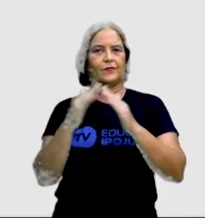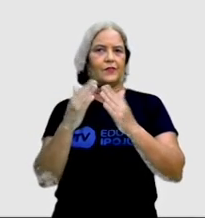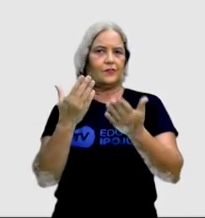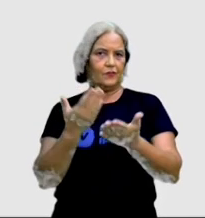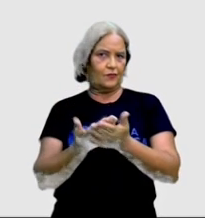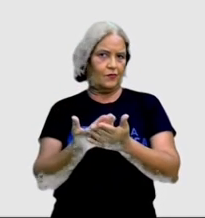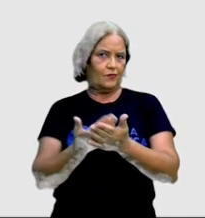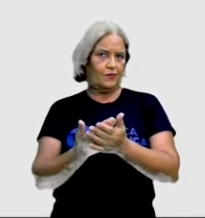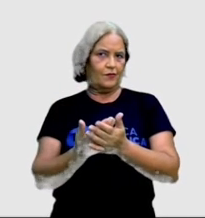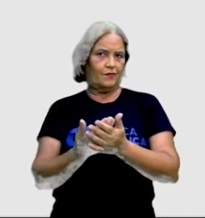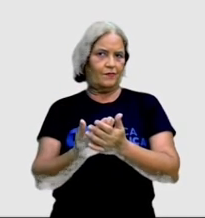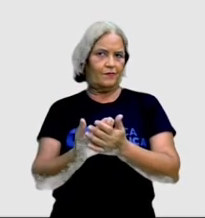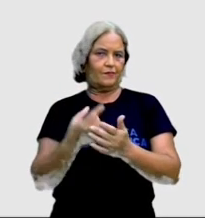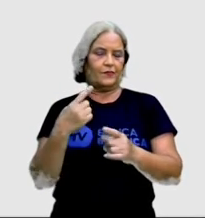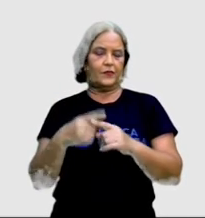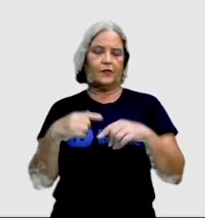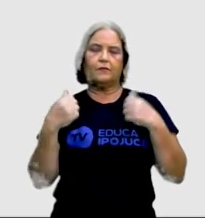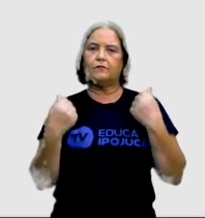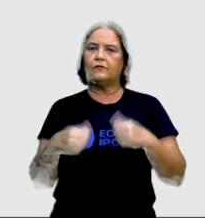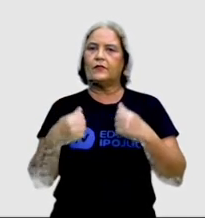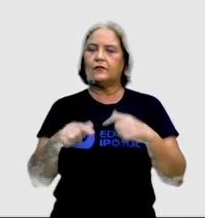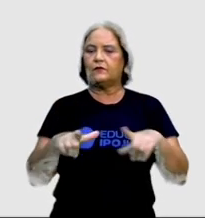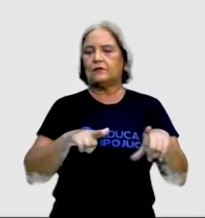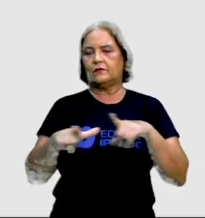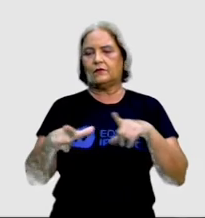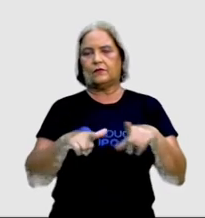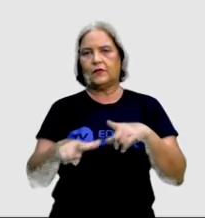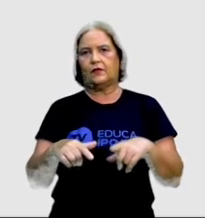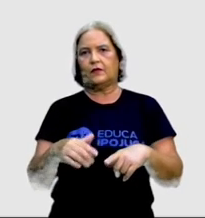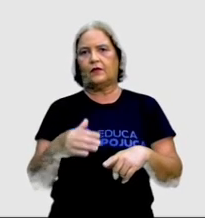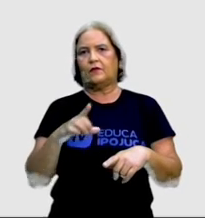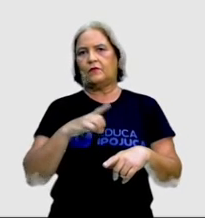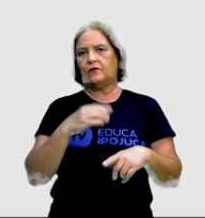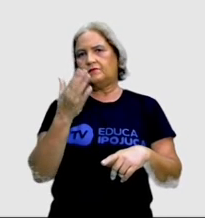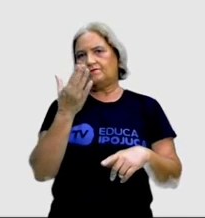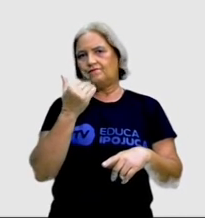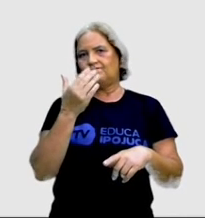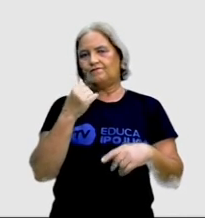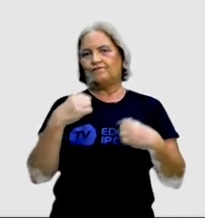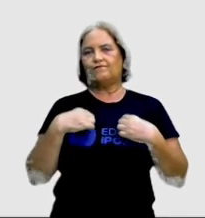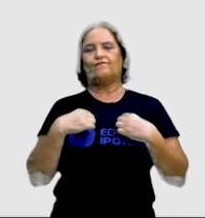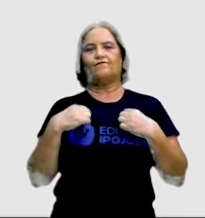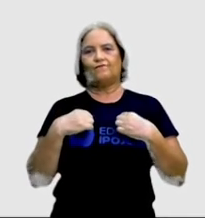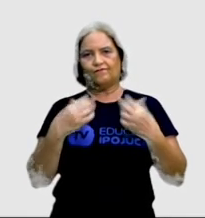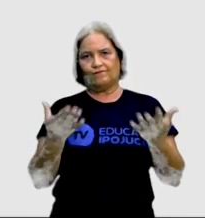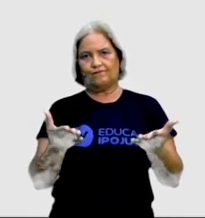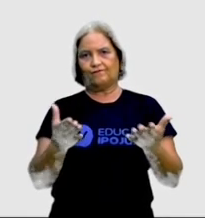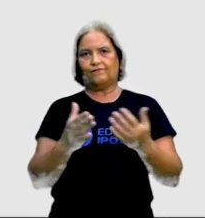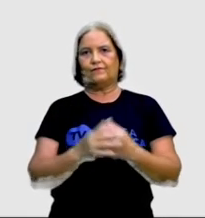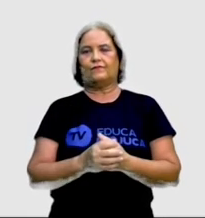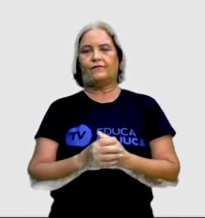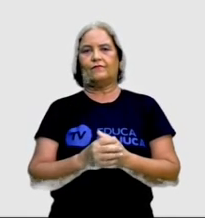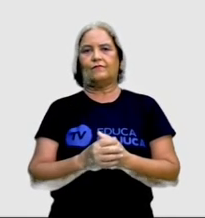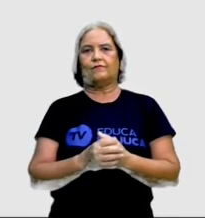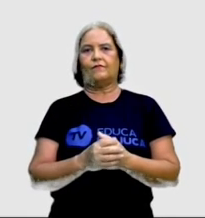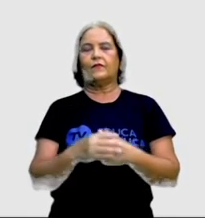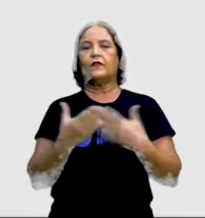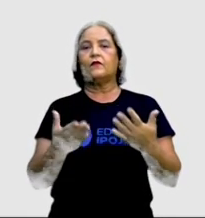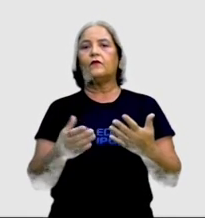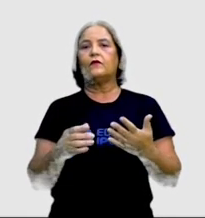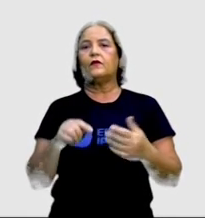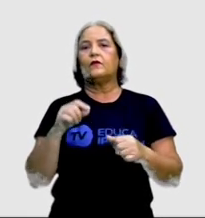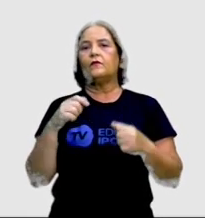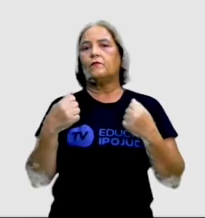precisam trabalhar para sobreviver? E aí? Bom, que medidas